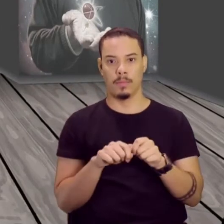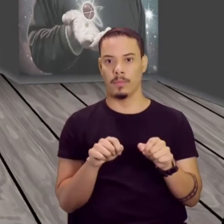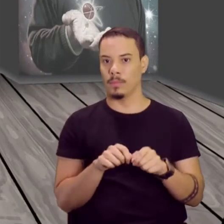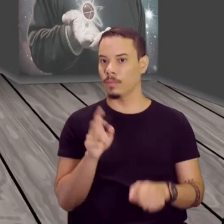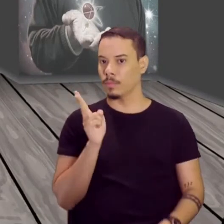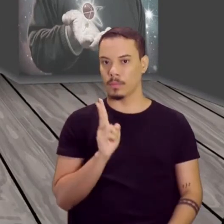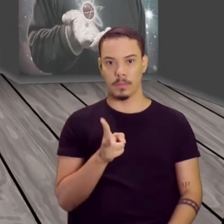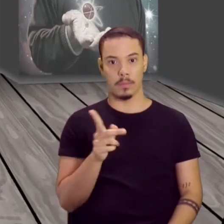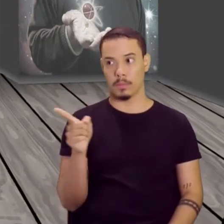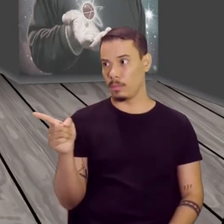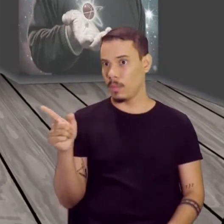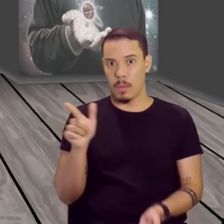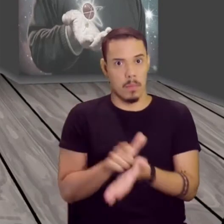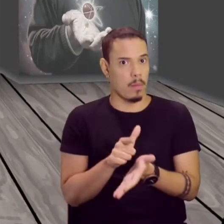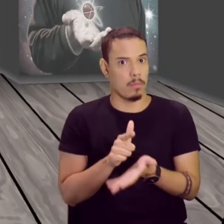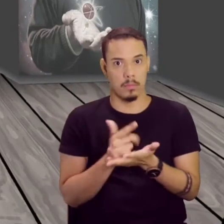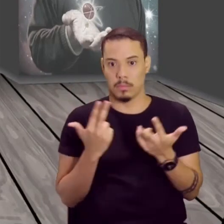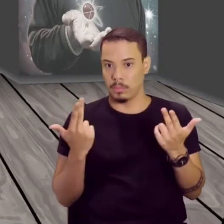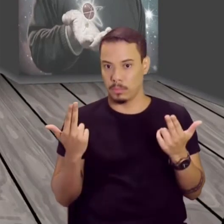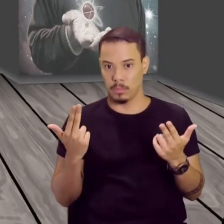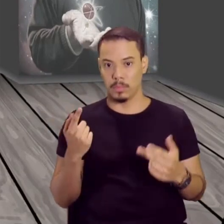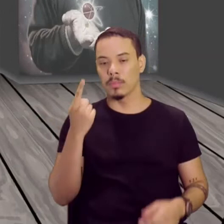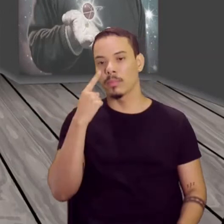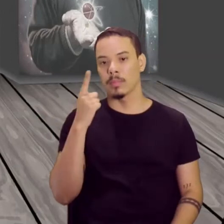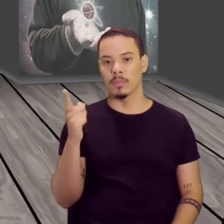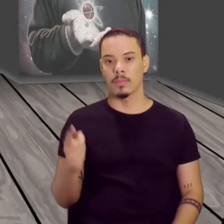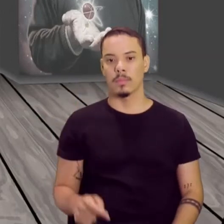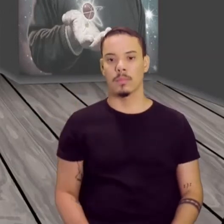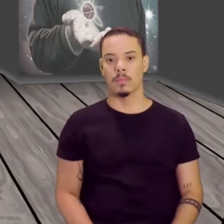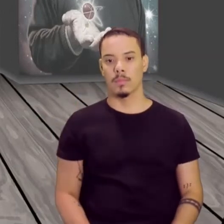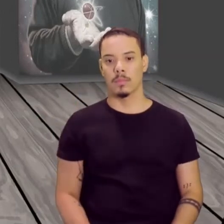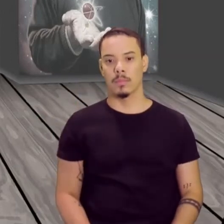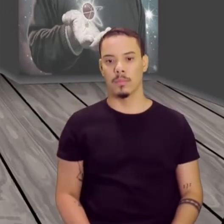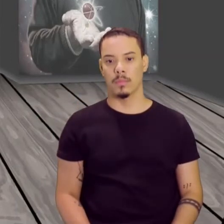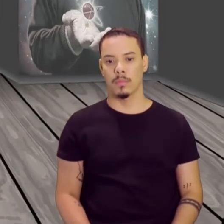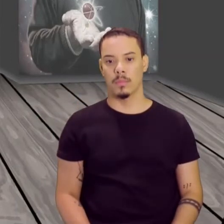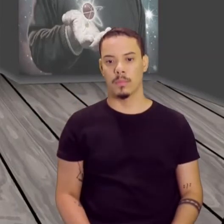folha de papel. Sendo uma folha. Então, se nós pegarmos aqui, ó.